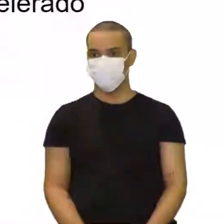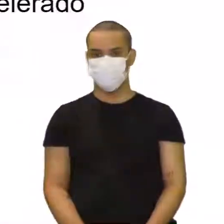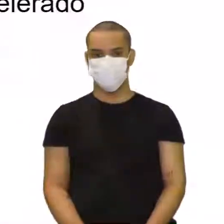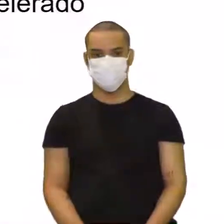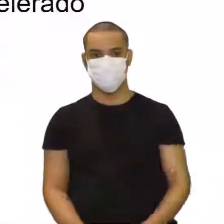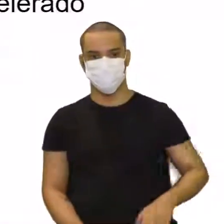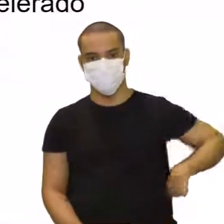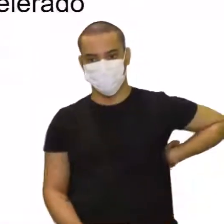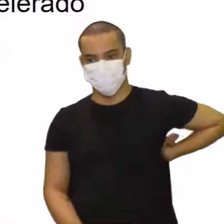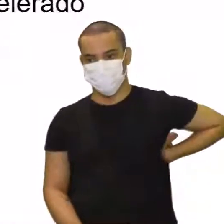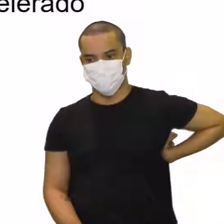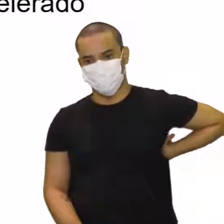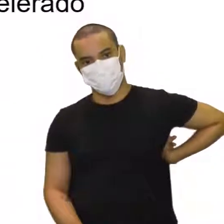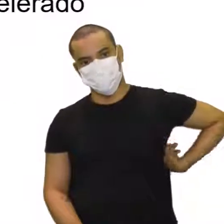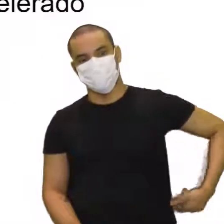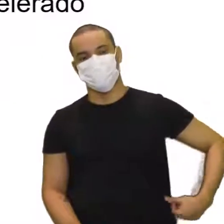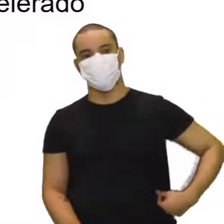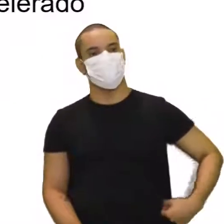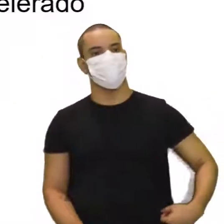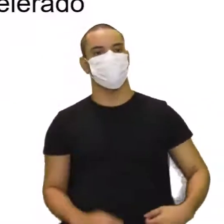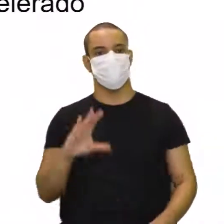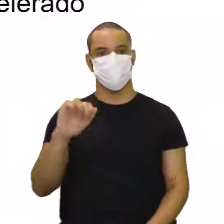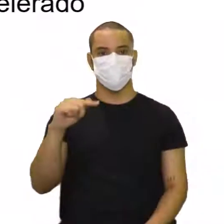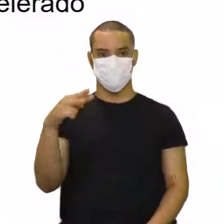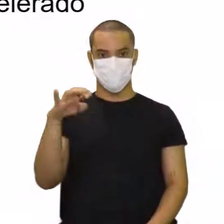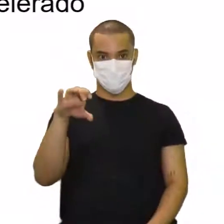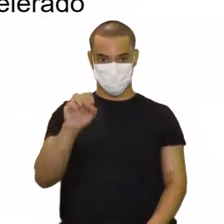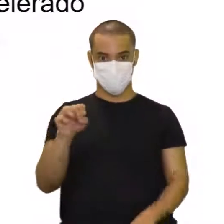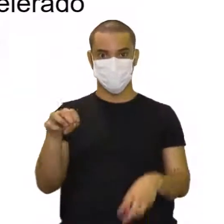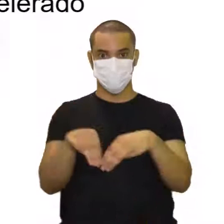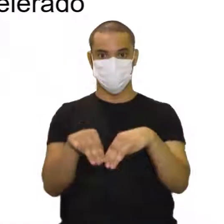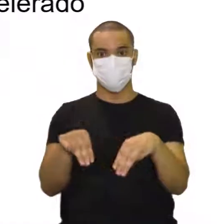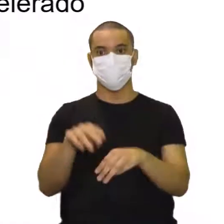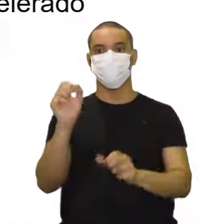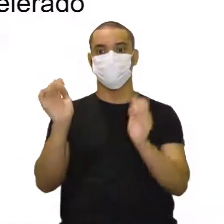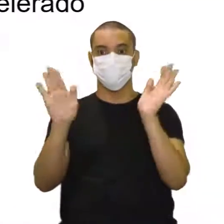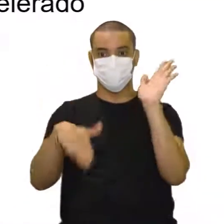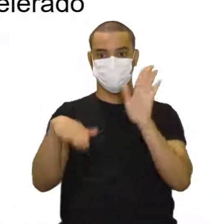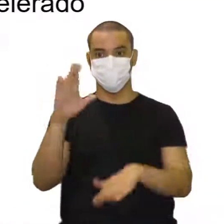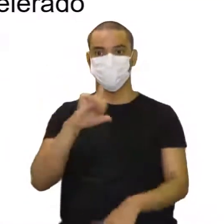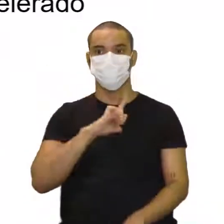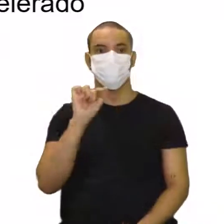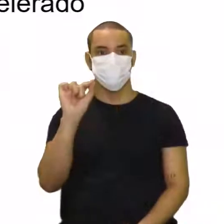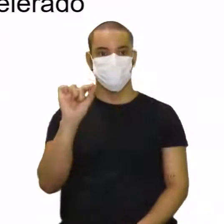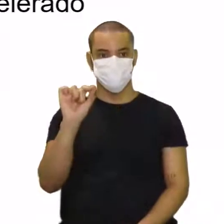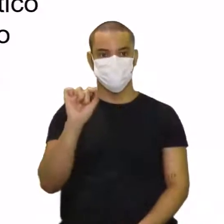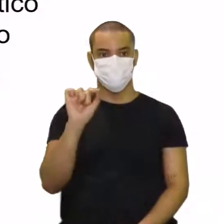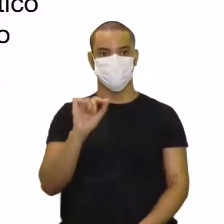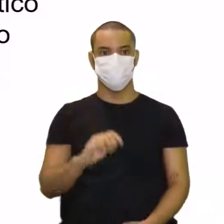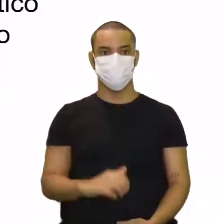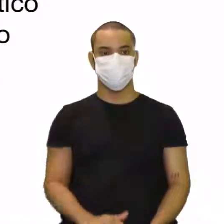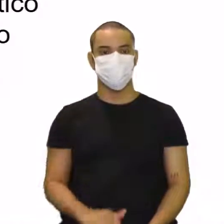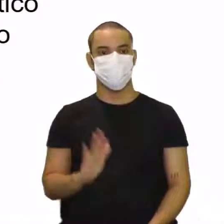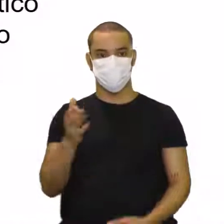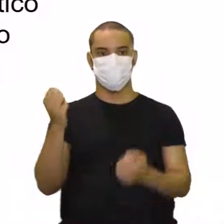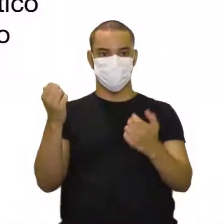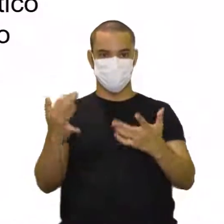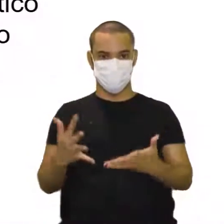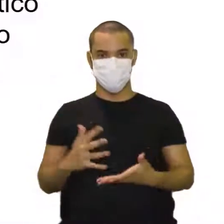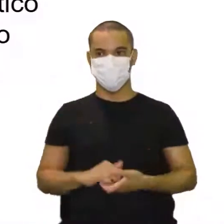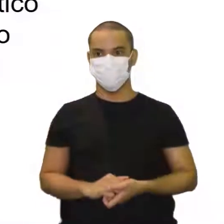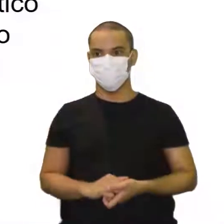Então, olha só. Canhões magnéticos geralmente consistem... Ah, tá. Aqui já foi...